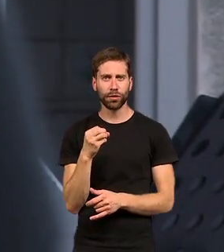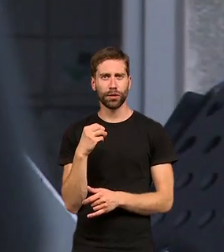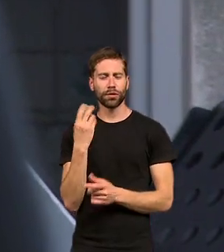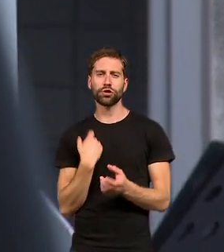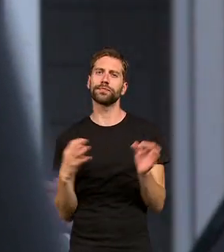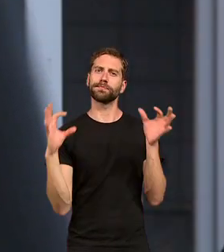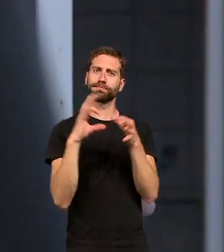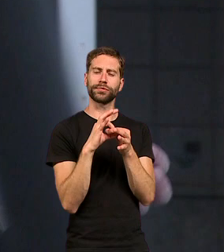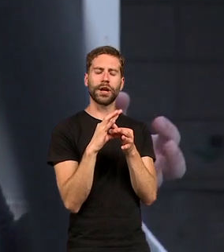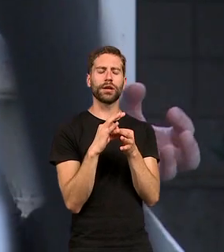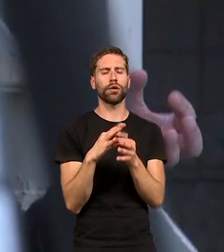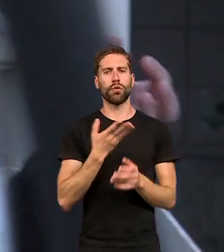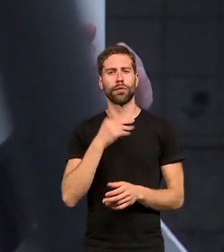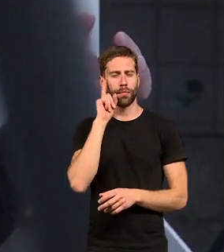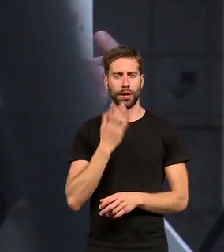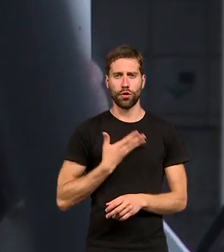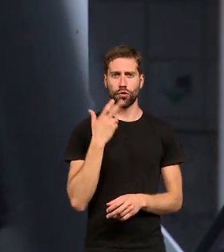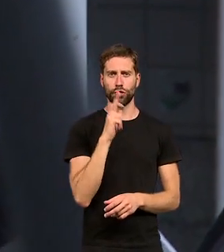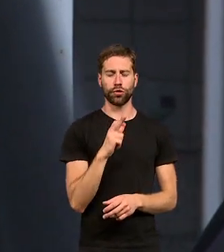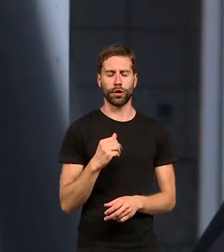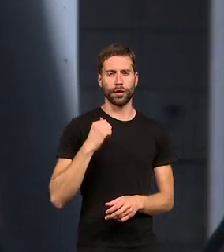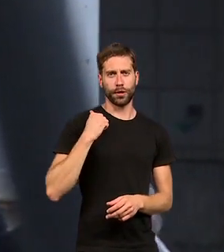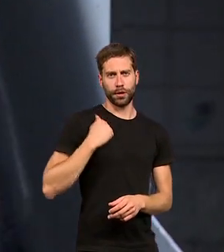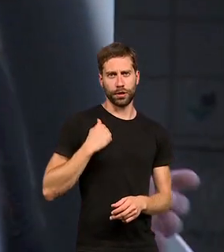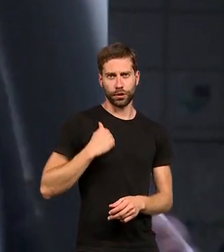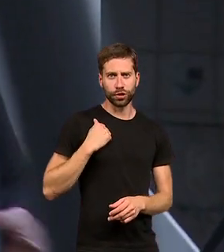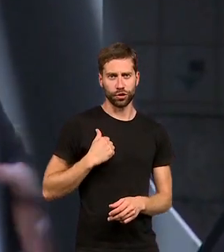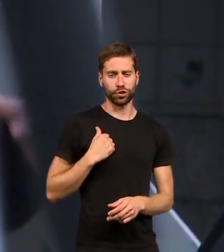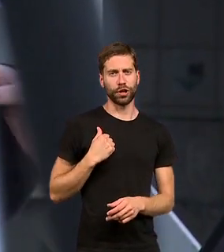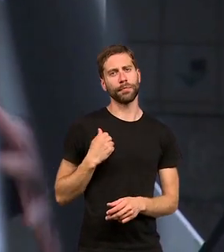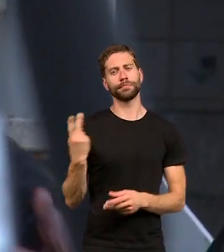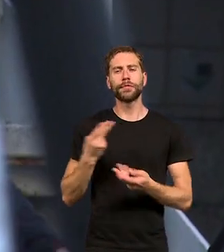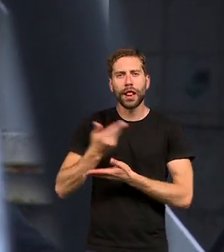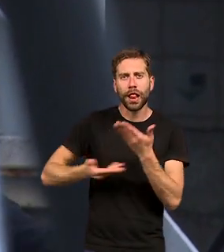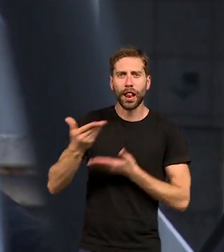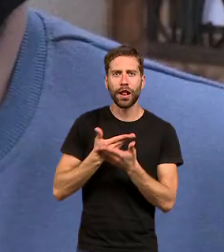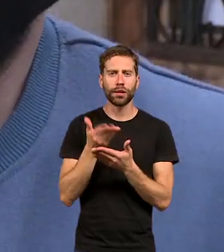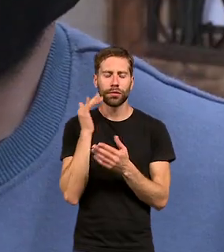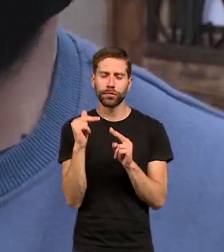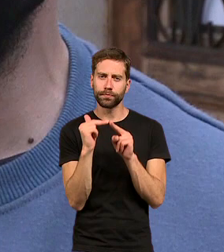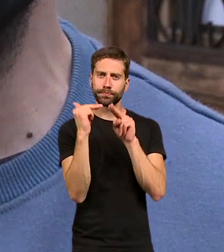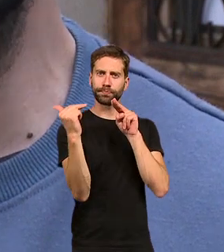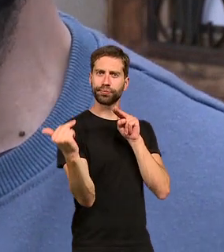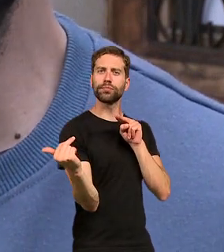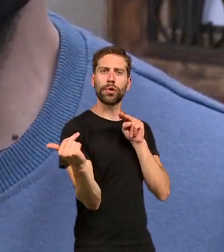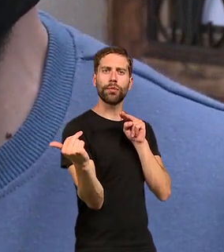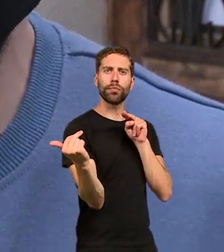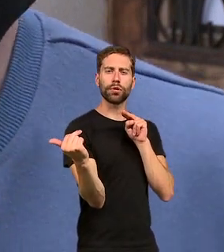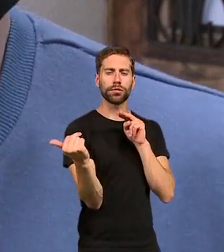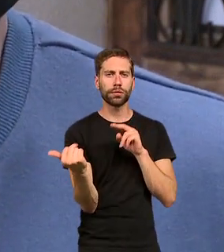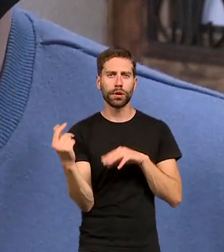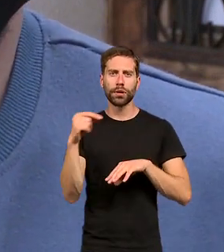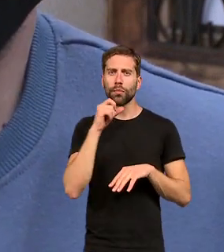Cristina acabámos por estabelecer uma ponte até ao CAIS e à possibilidade de realizar aqui